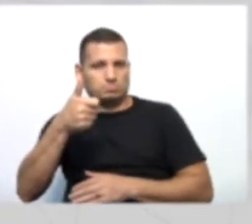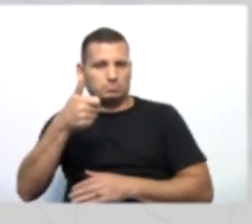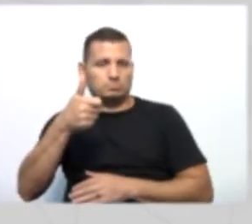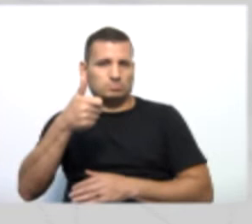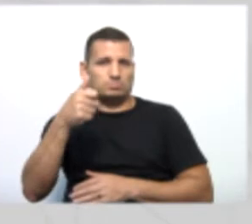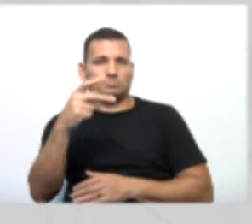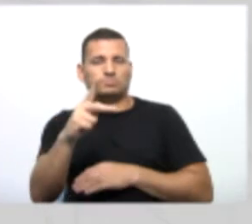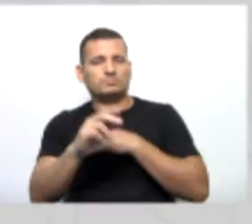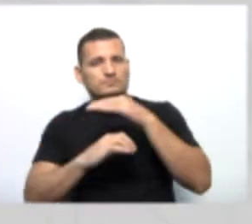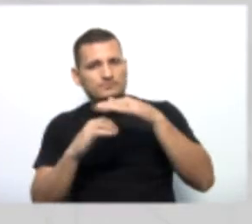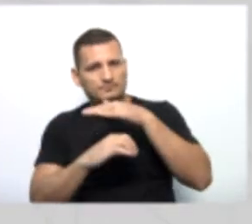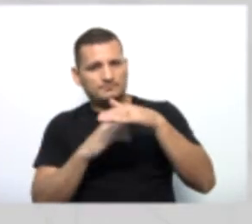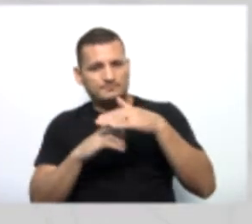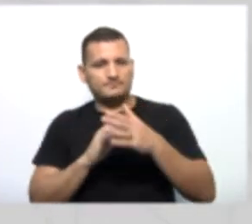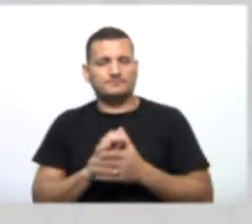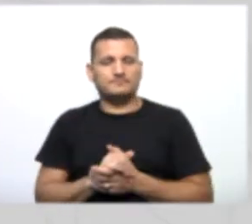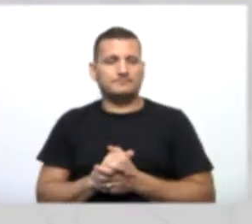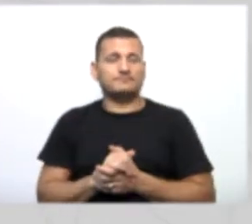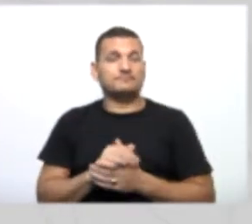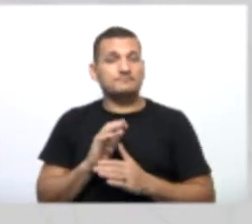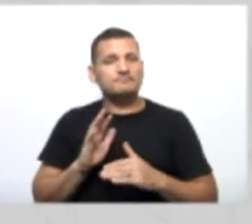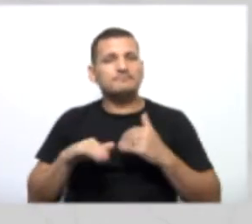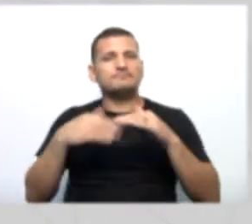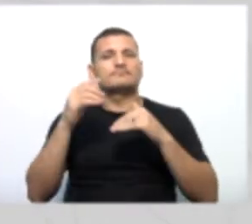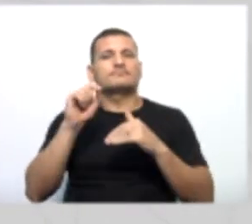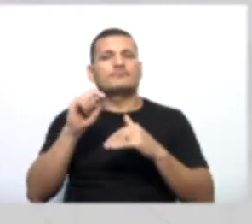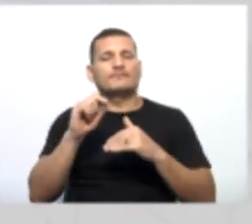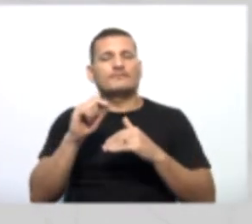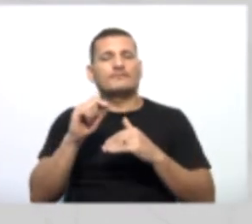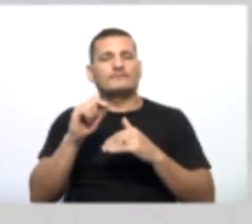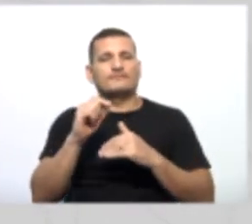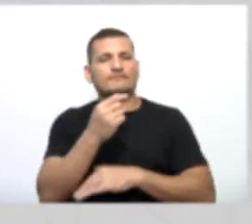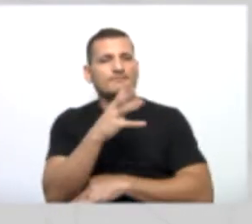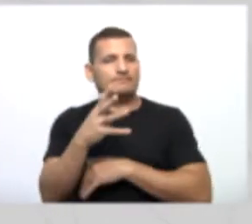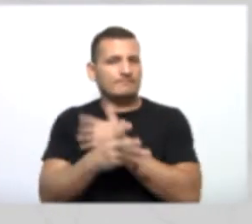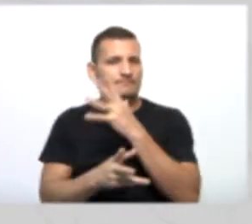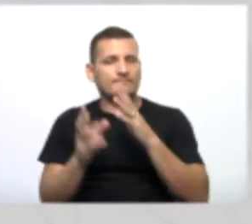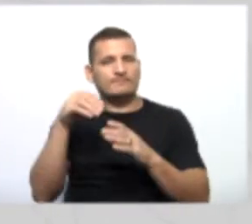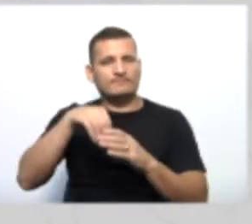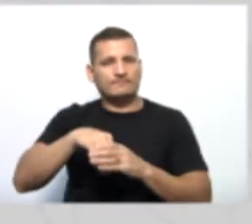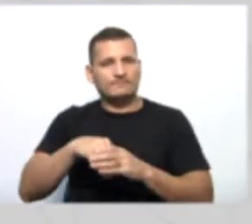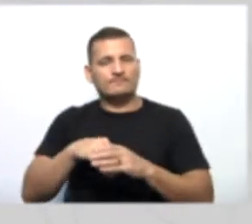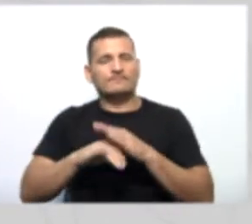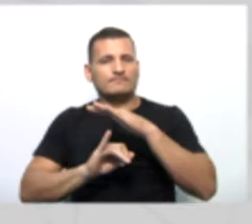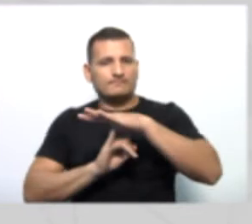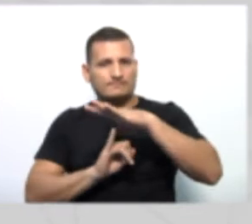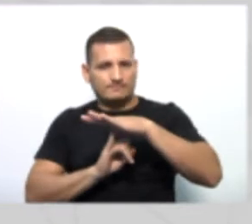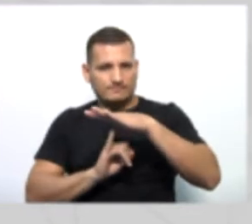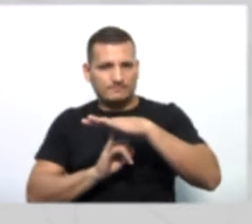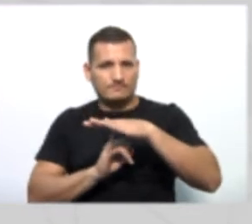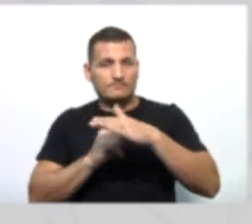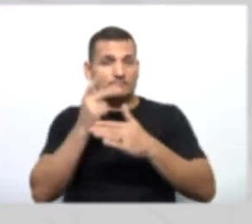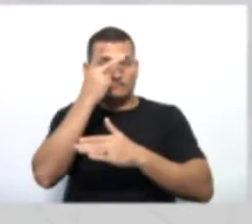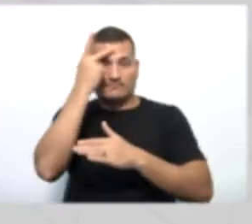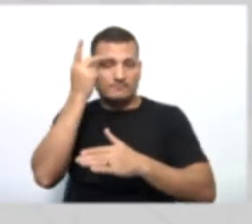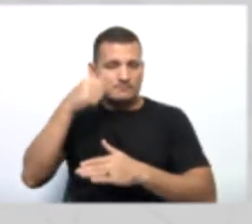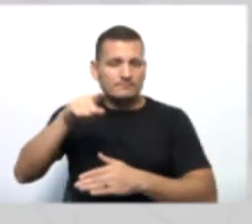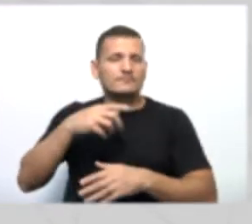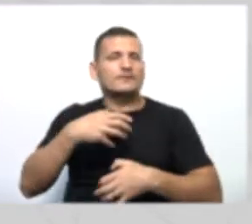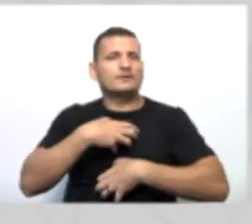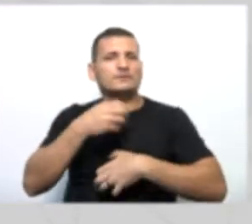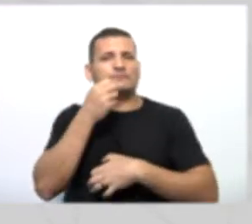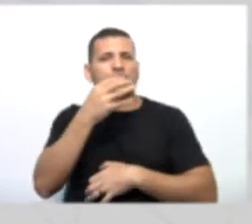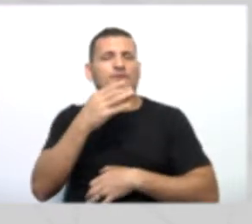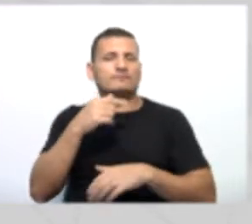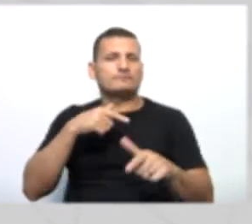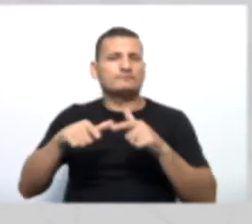ela melhora, né, o desempenho ambiental interno da organização, as pessoas ficam mais ambientalizadas, as pessoas se sentem bem por